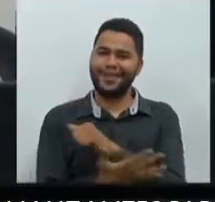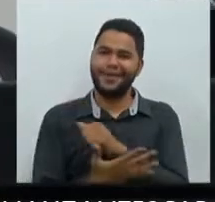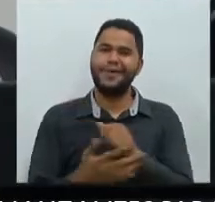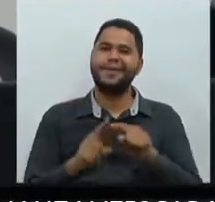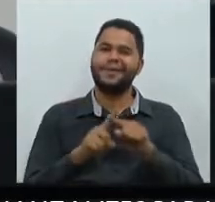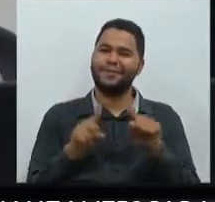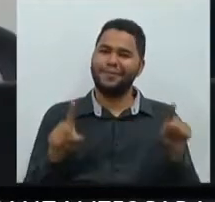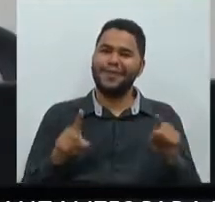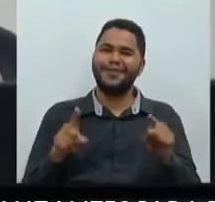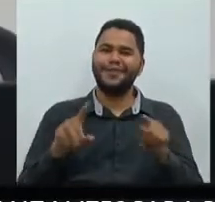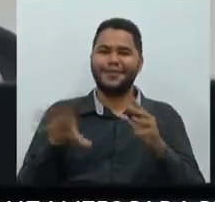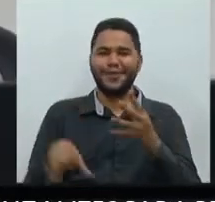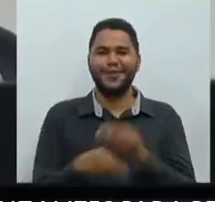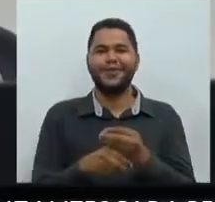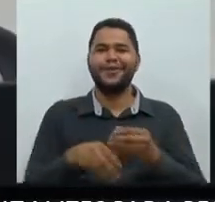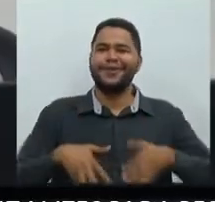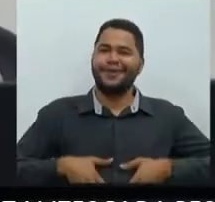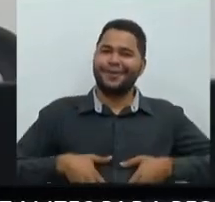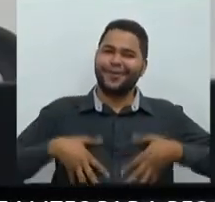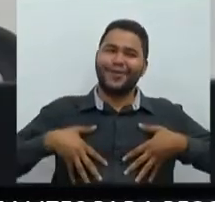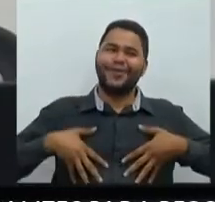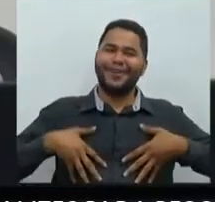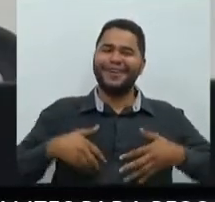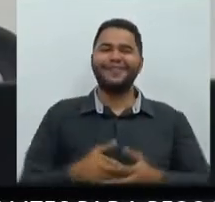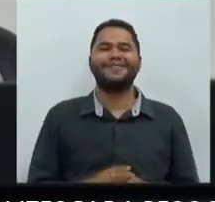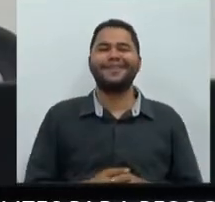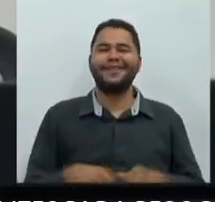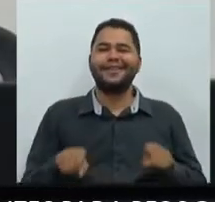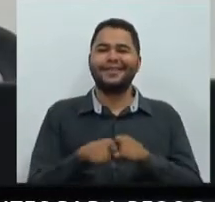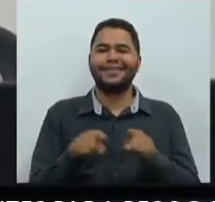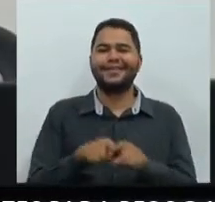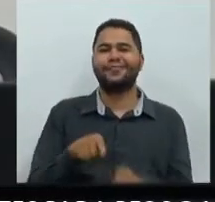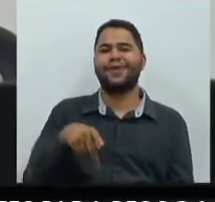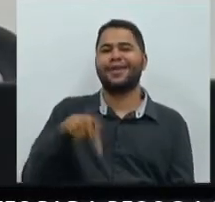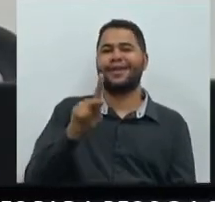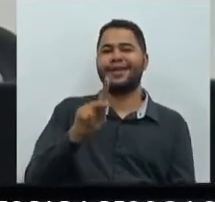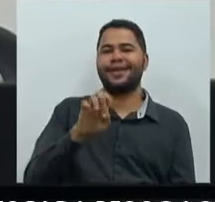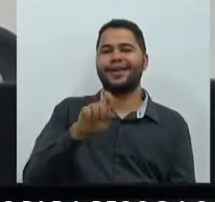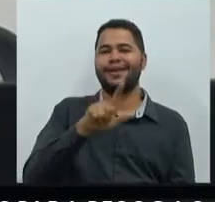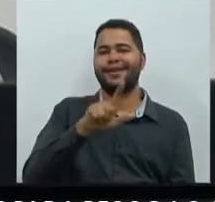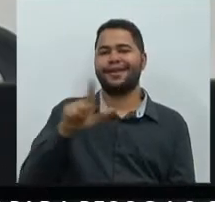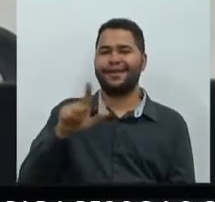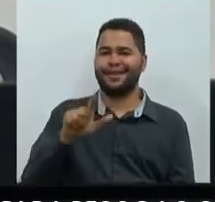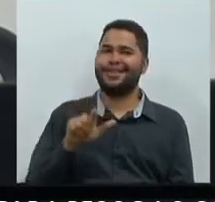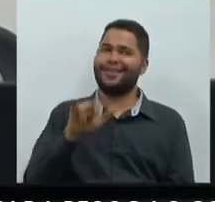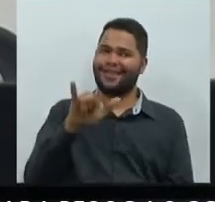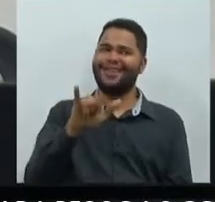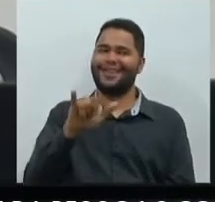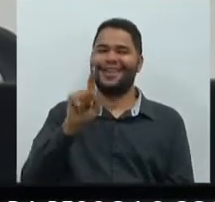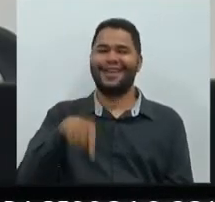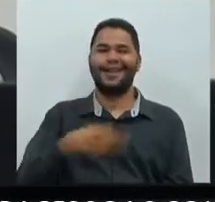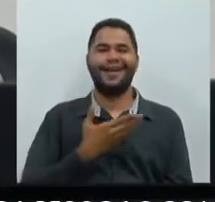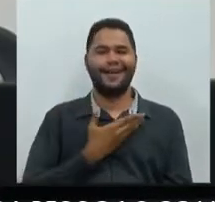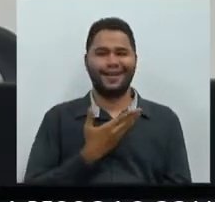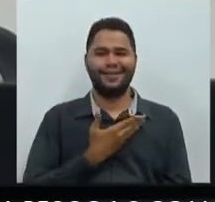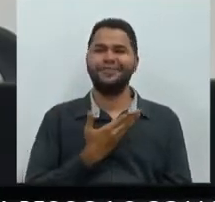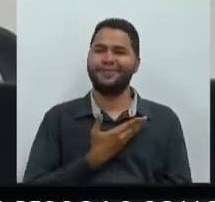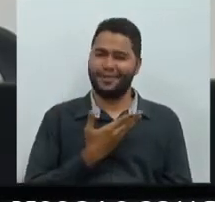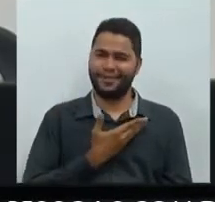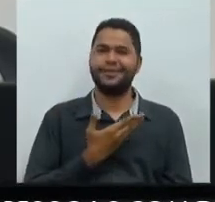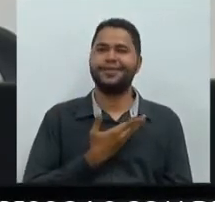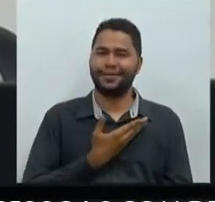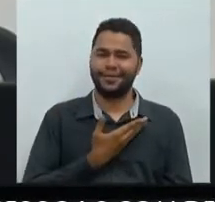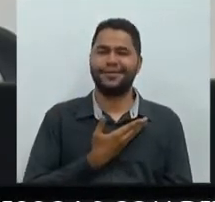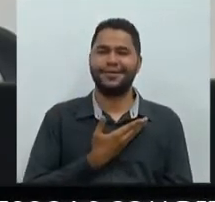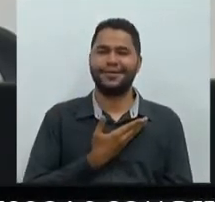estão na composição de honra, aqui na primeira fila. Temos também a Kelly Cristina, Kelly, minha grande amiga Kelly, né, a